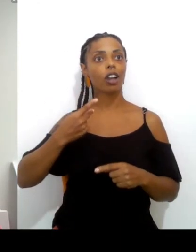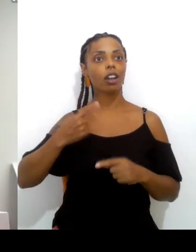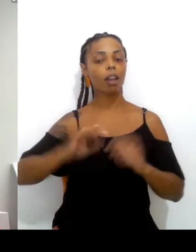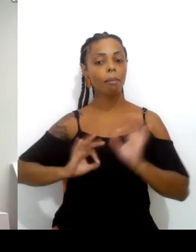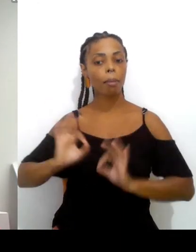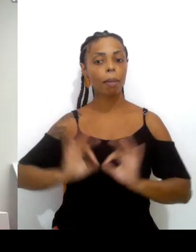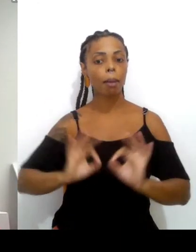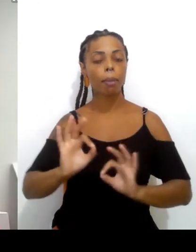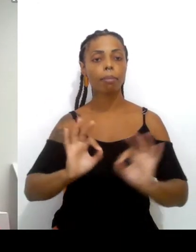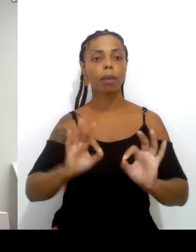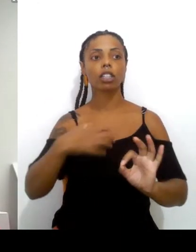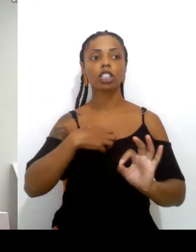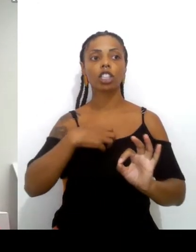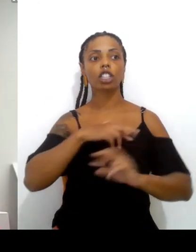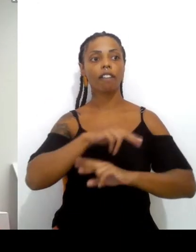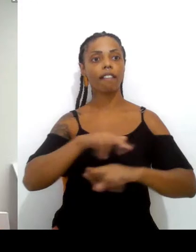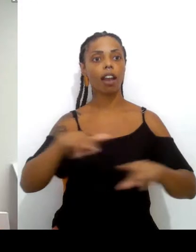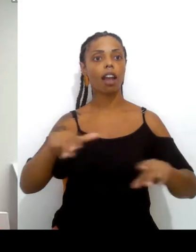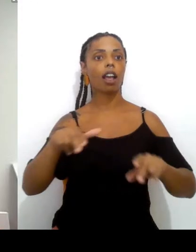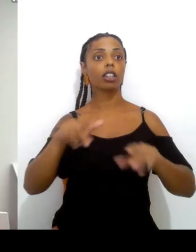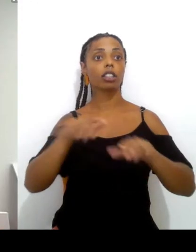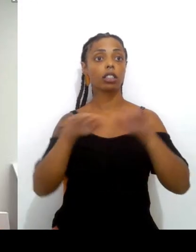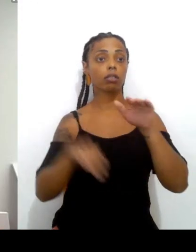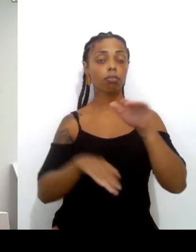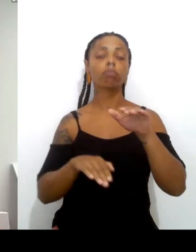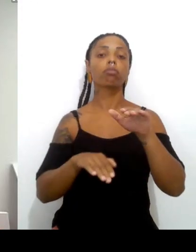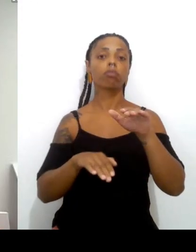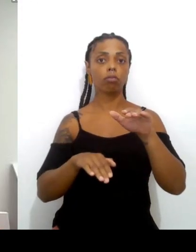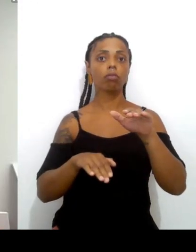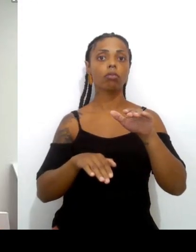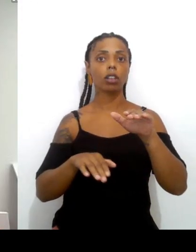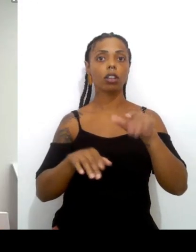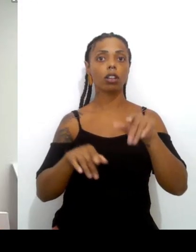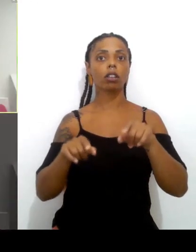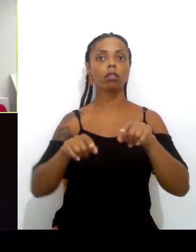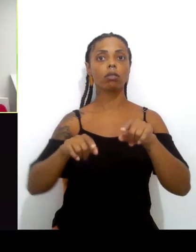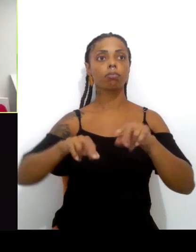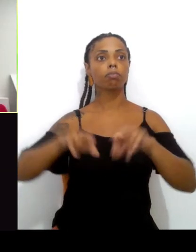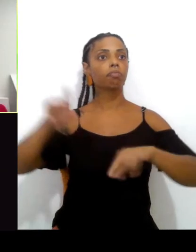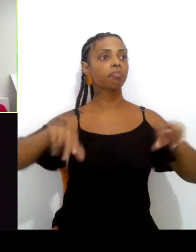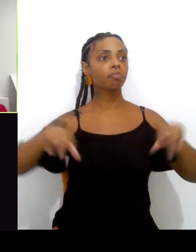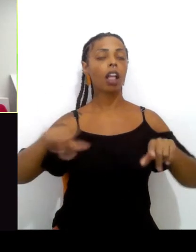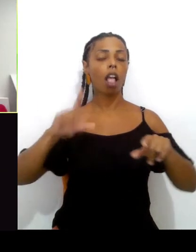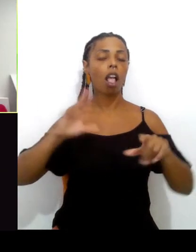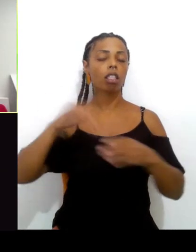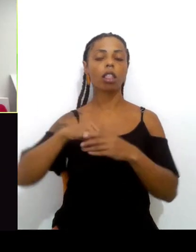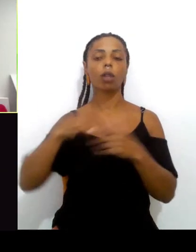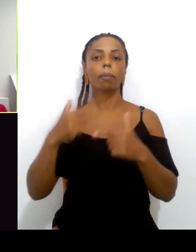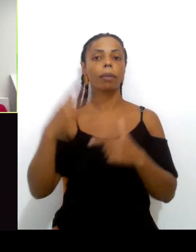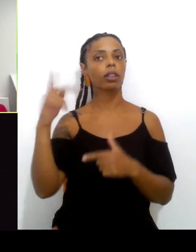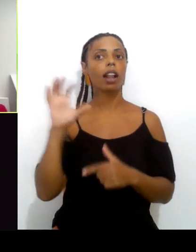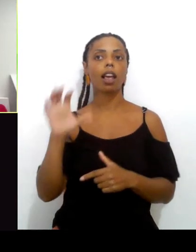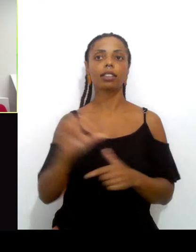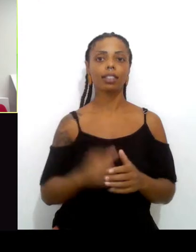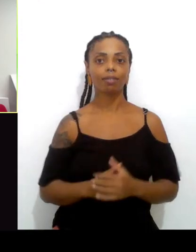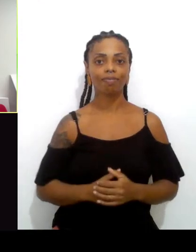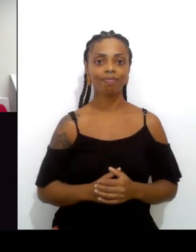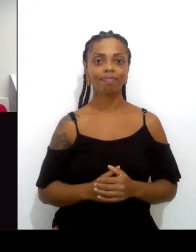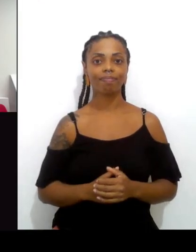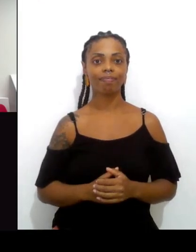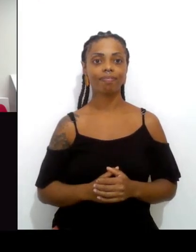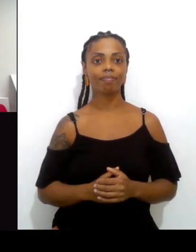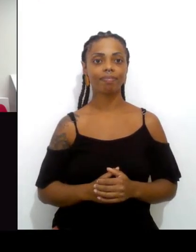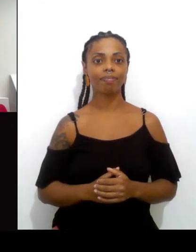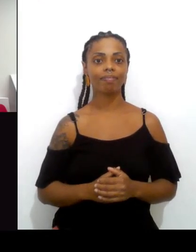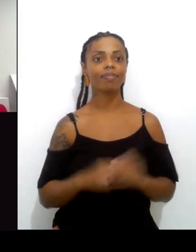de diferença e de desigualdade isso tá totalmente entrelaçado com o trabalho dele Ok